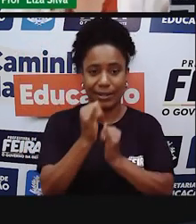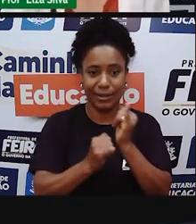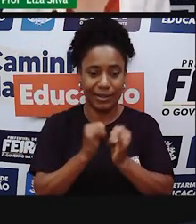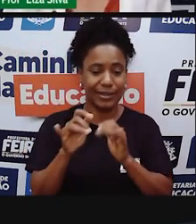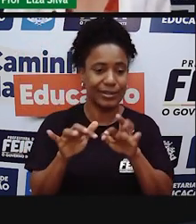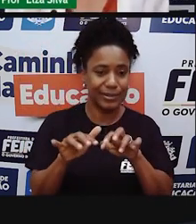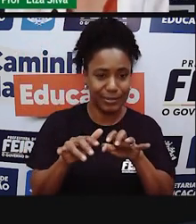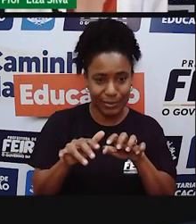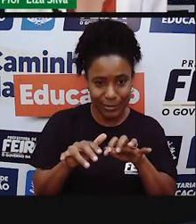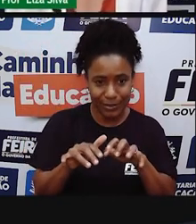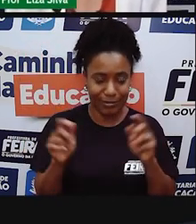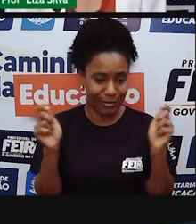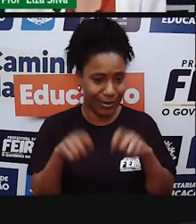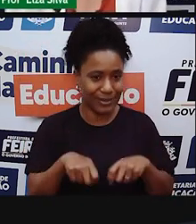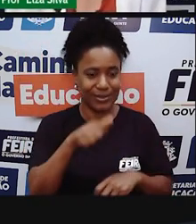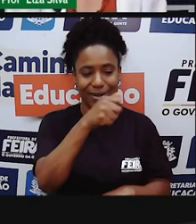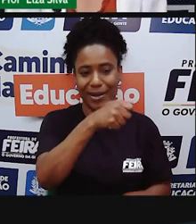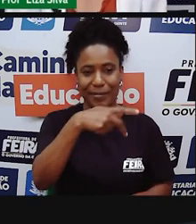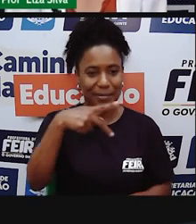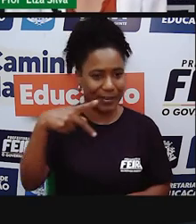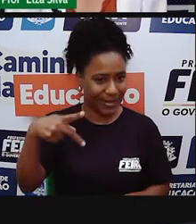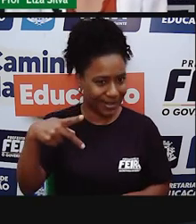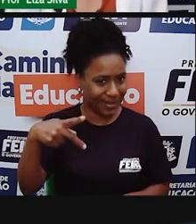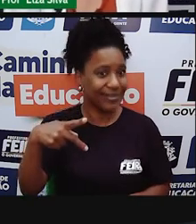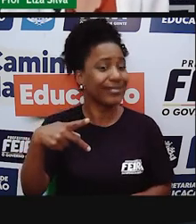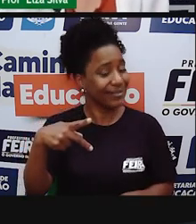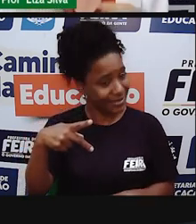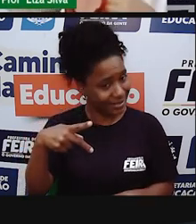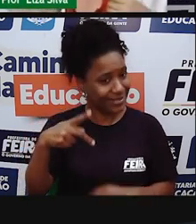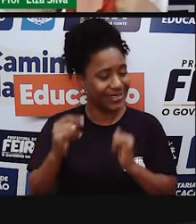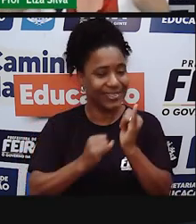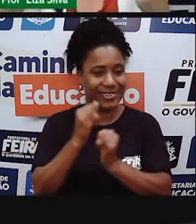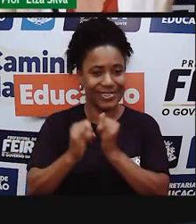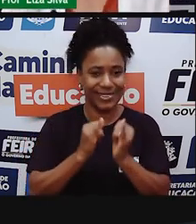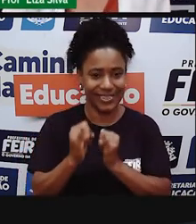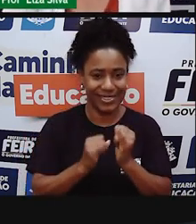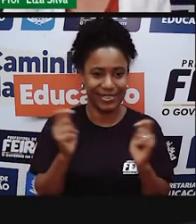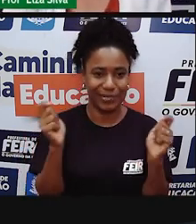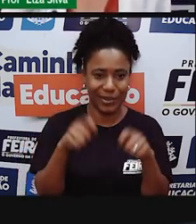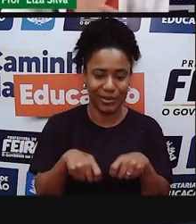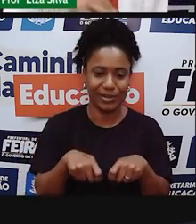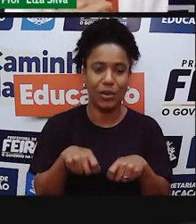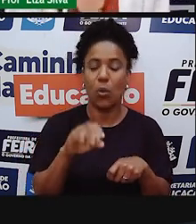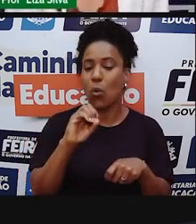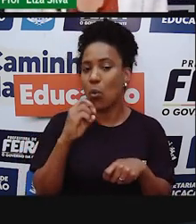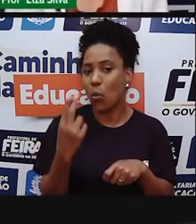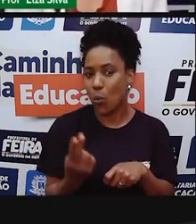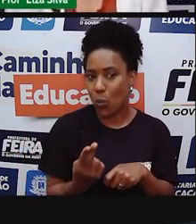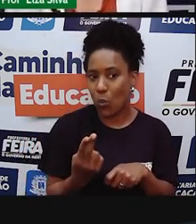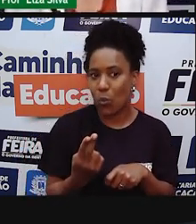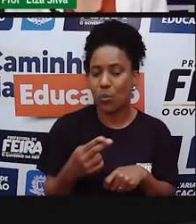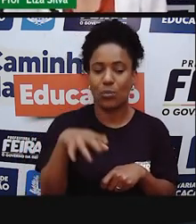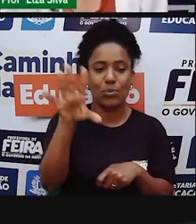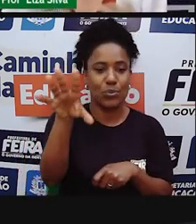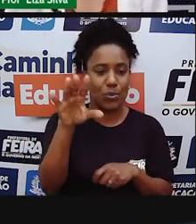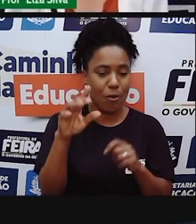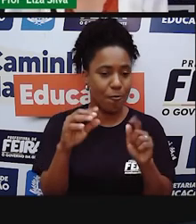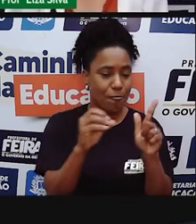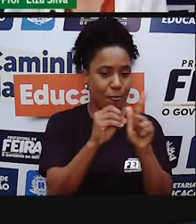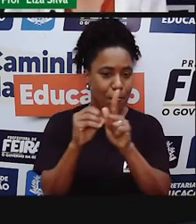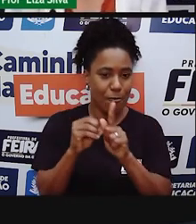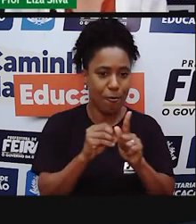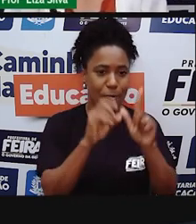com os próprios aplicativos que a internet oferece, ou utilizar imagens do Google Fotos, né, ou do